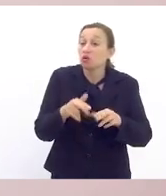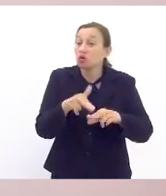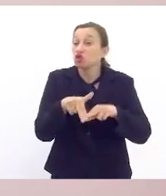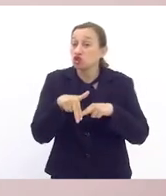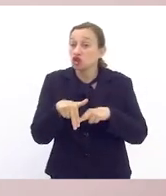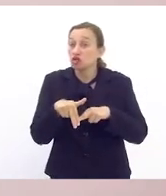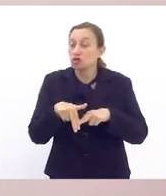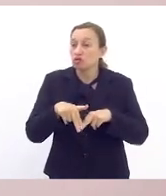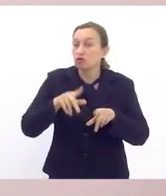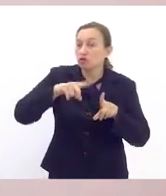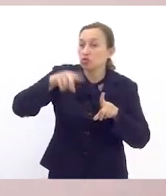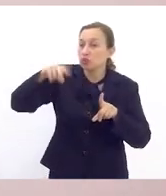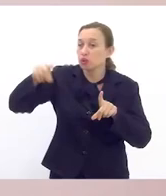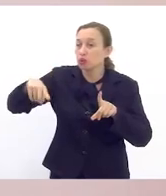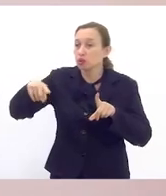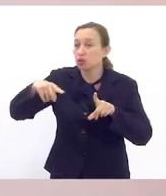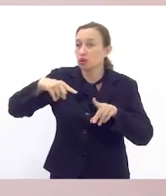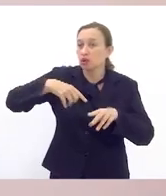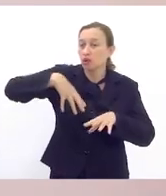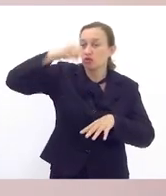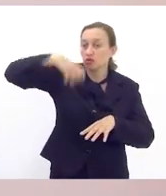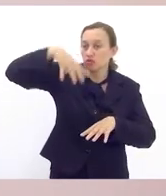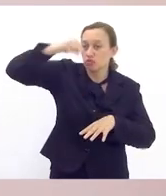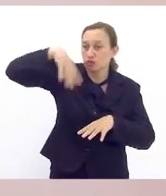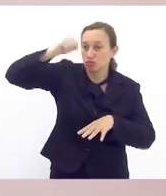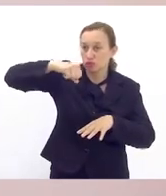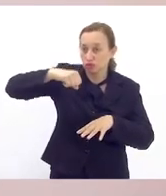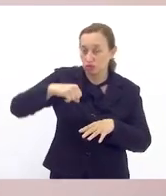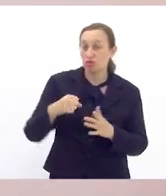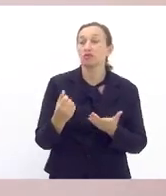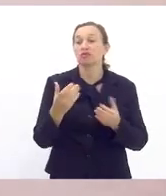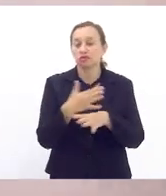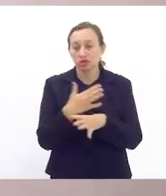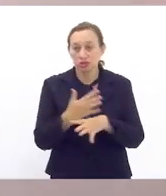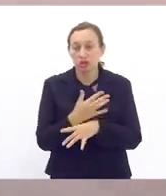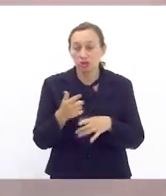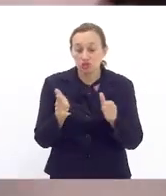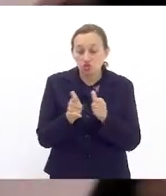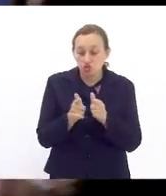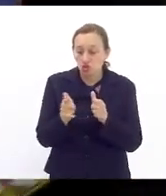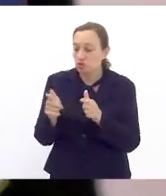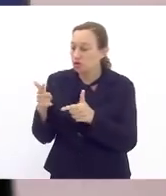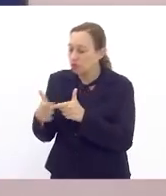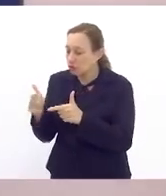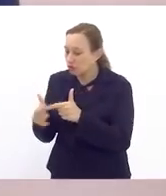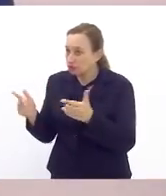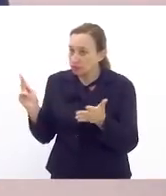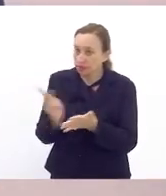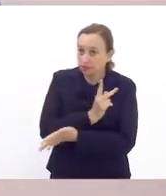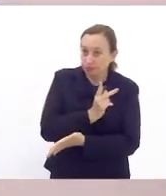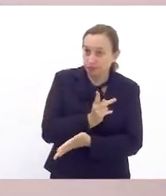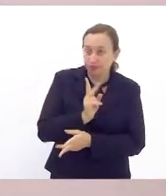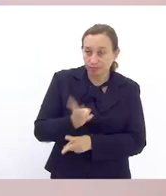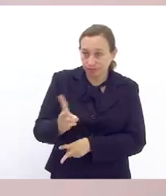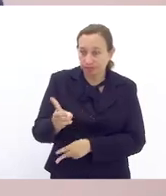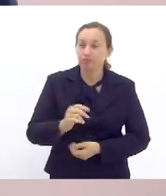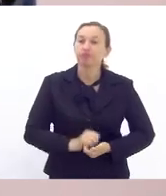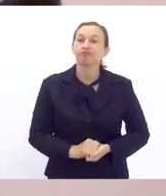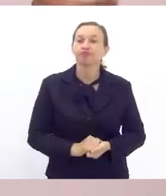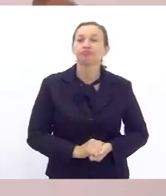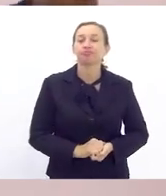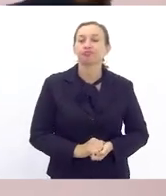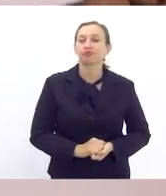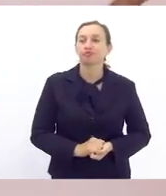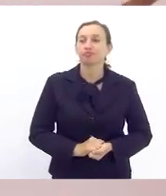cidade tinha quase 15 mil habitantes Mas cidade pequena Mas com esse problema que a acontece de forma recorrente o que o